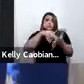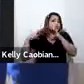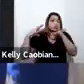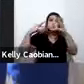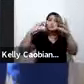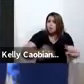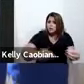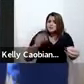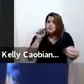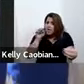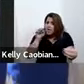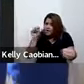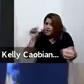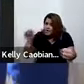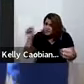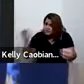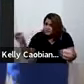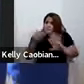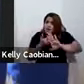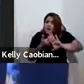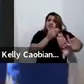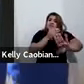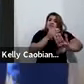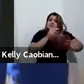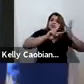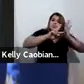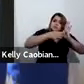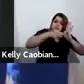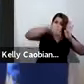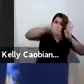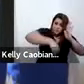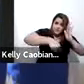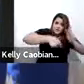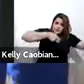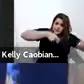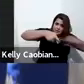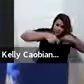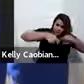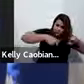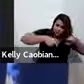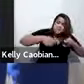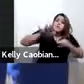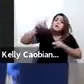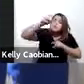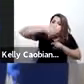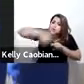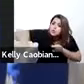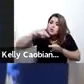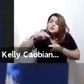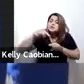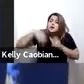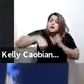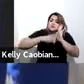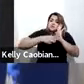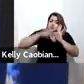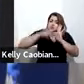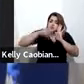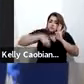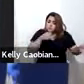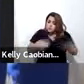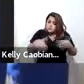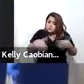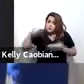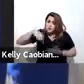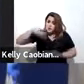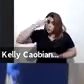afastar o sindicato das negociações, e o Sindicato dos Metalúrgicos da Grande Curitiba